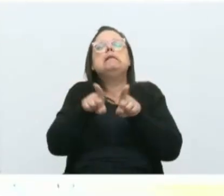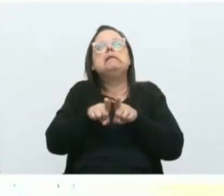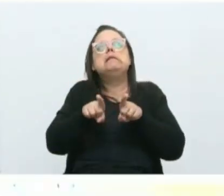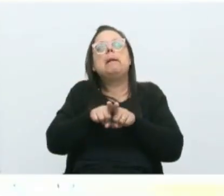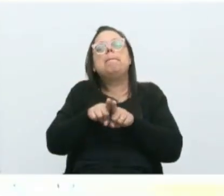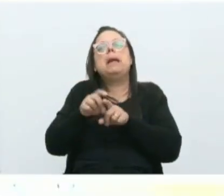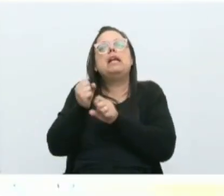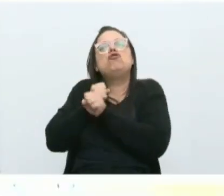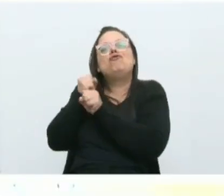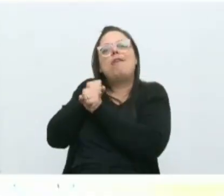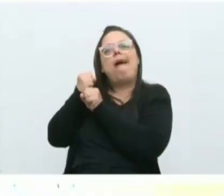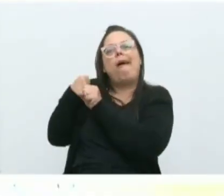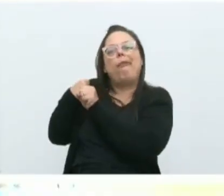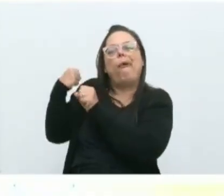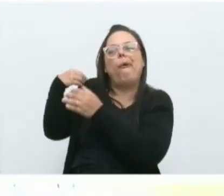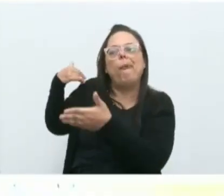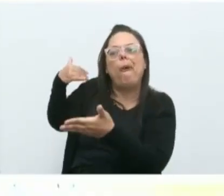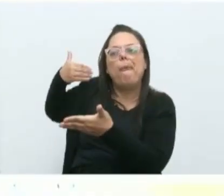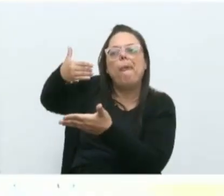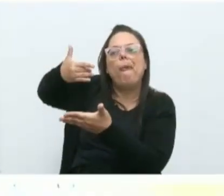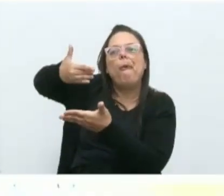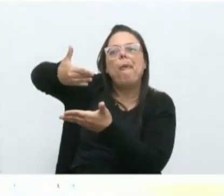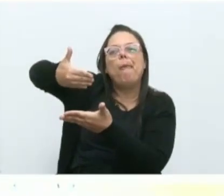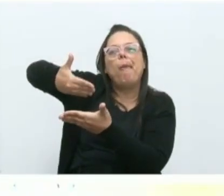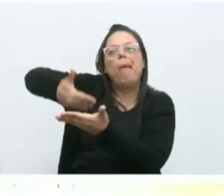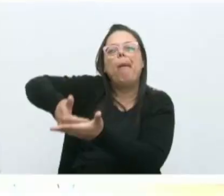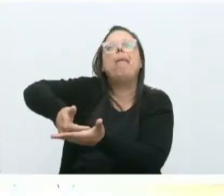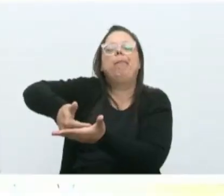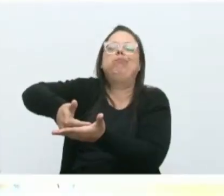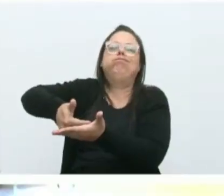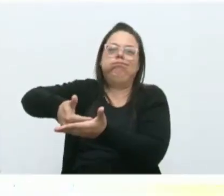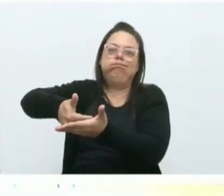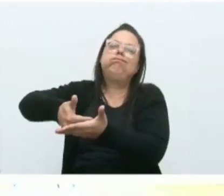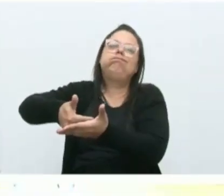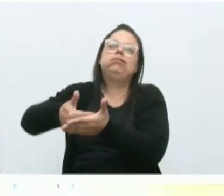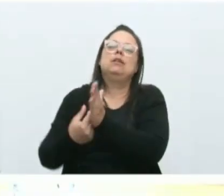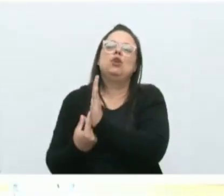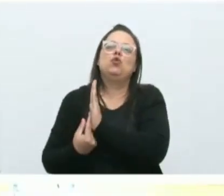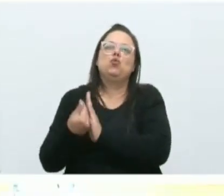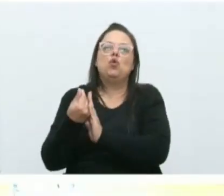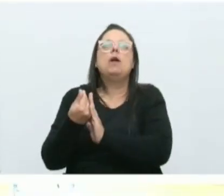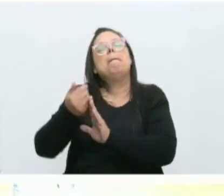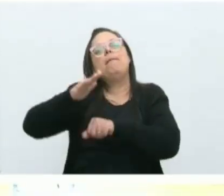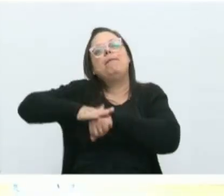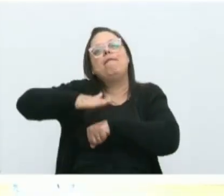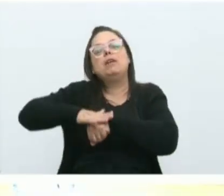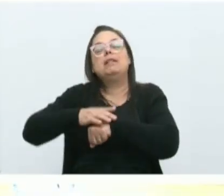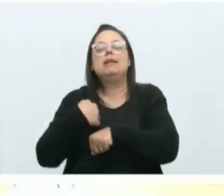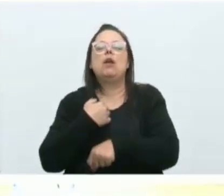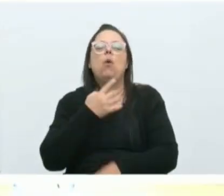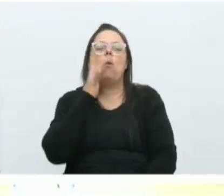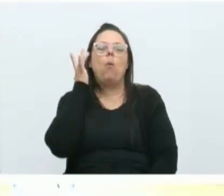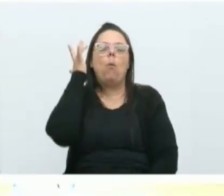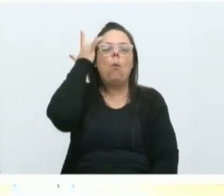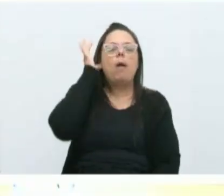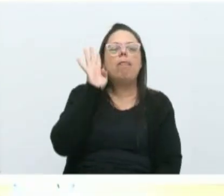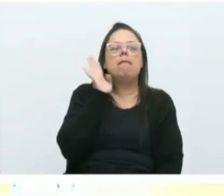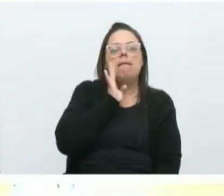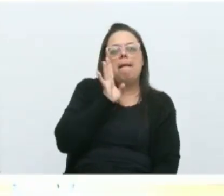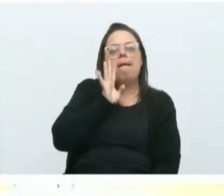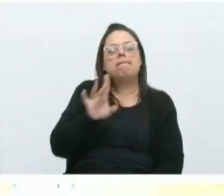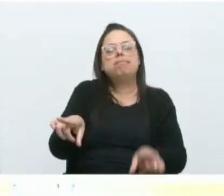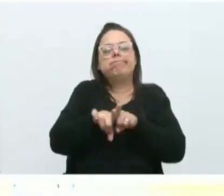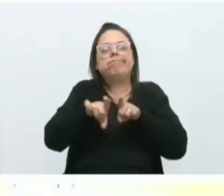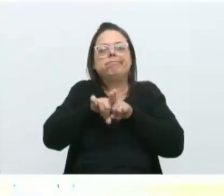alguns anos, que foram consolidadas nos últimos orçamentos e que eu acho muito bacana a gente